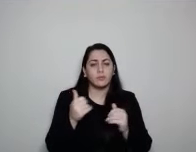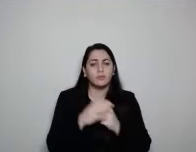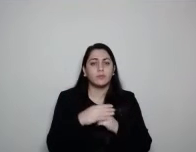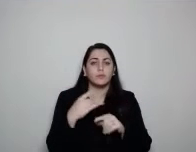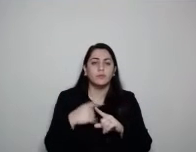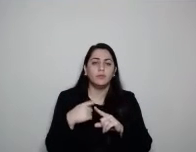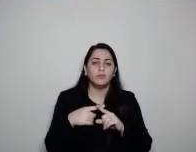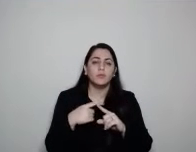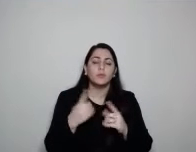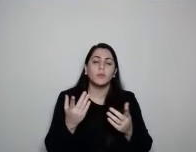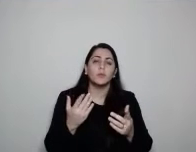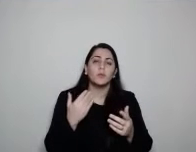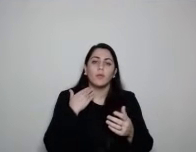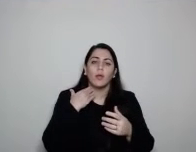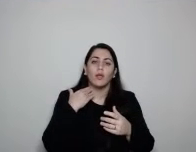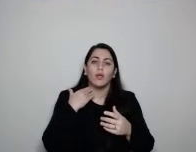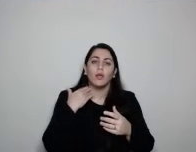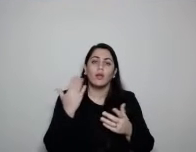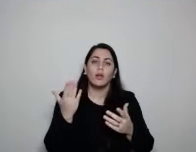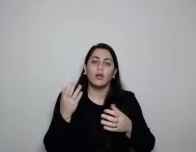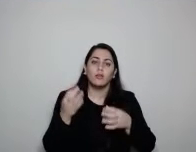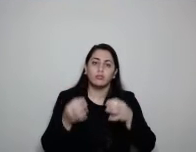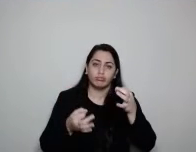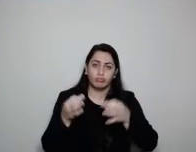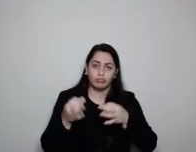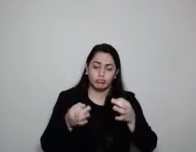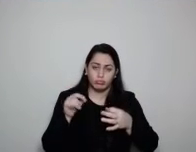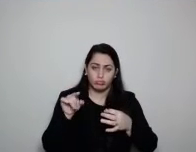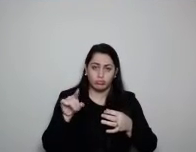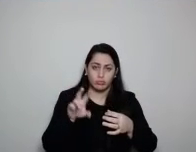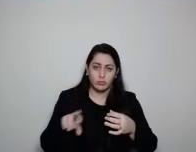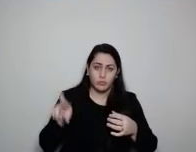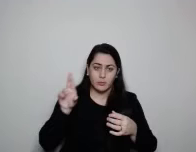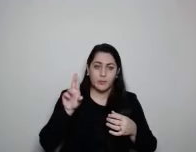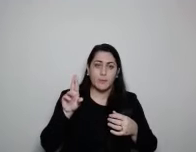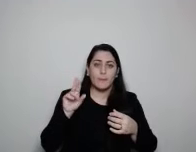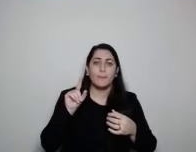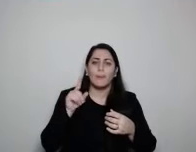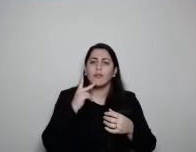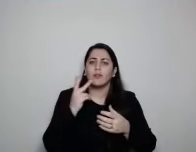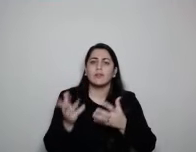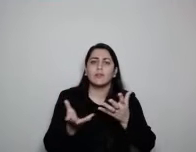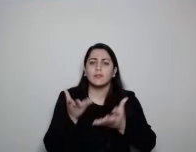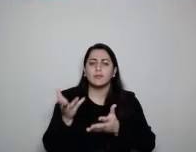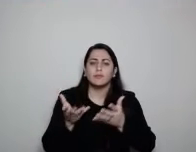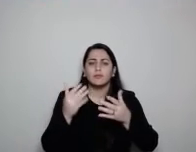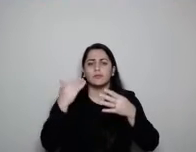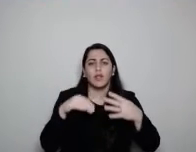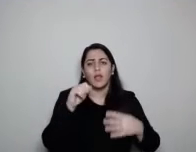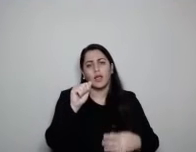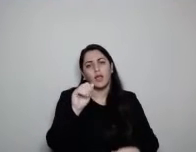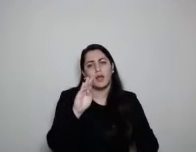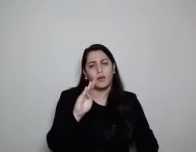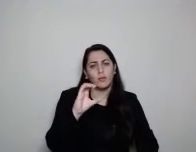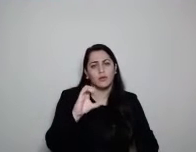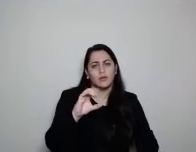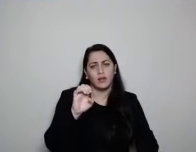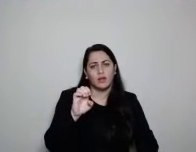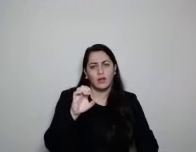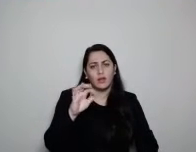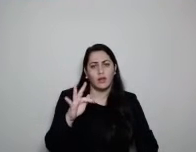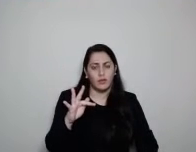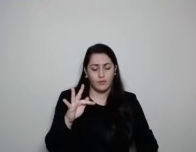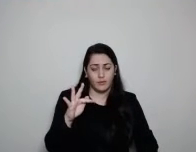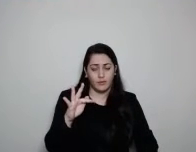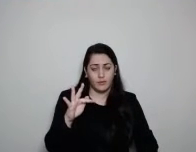linhas A, B, C, D, E e F. Aí depois, de forma absolutamente excessiva, ela resolve exemplificar.